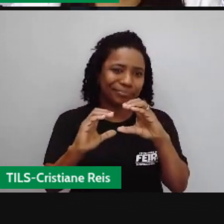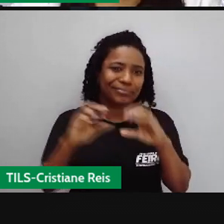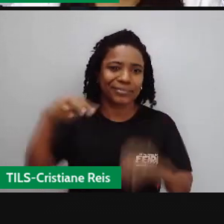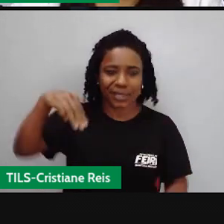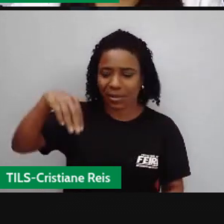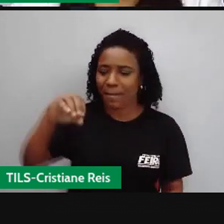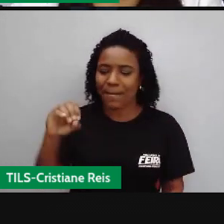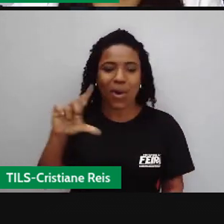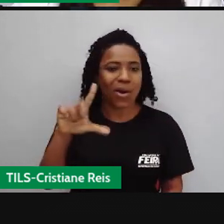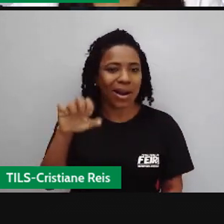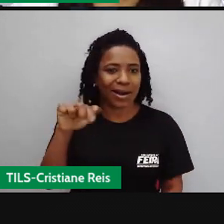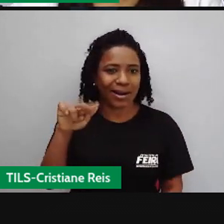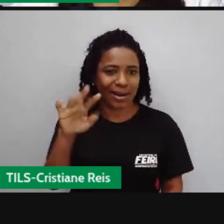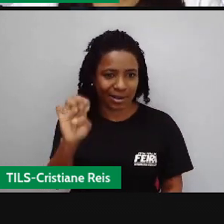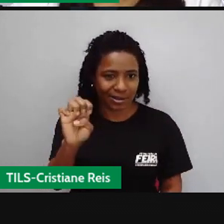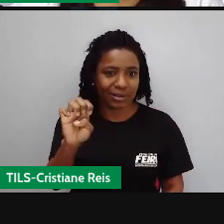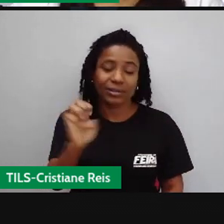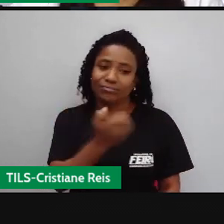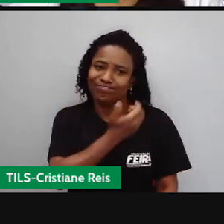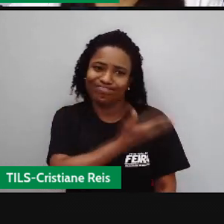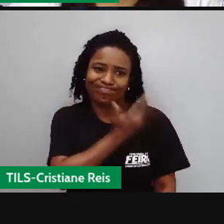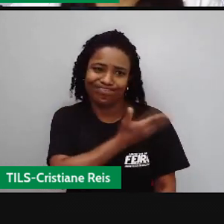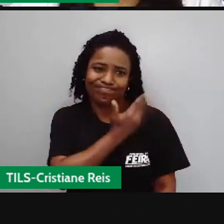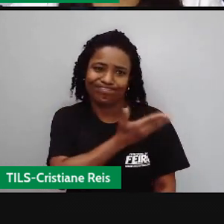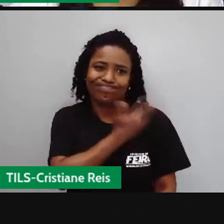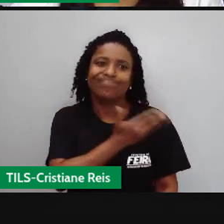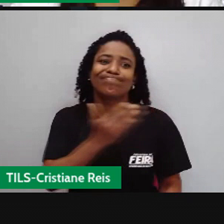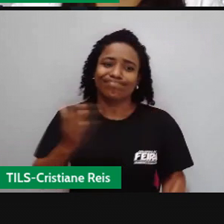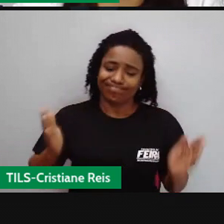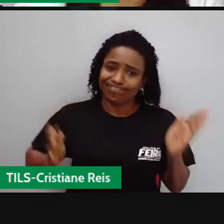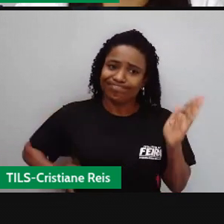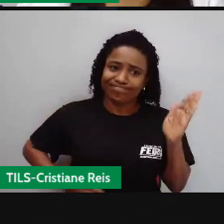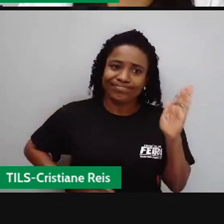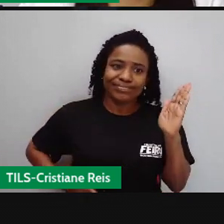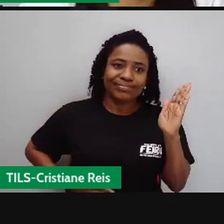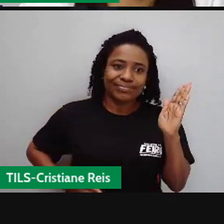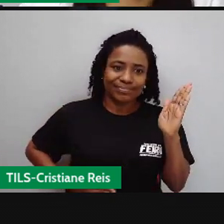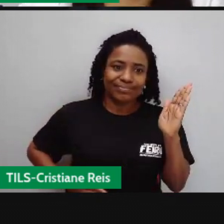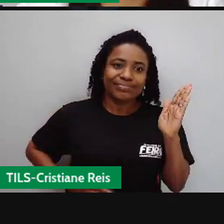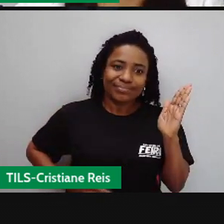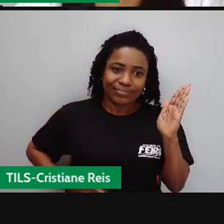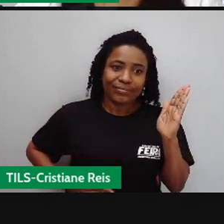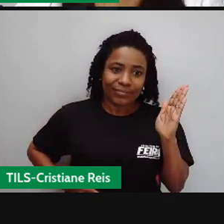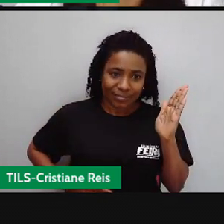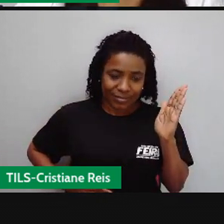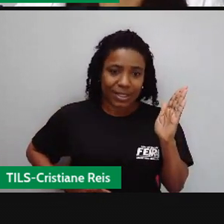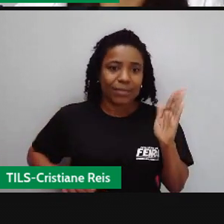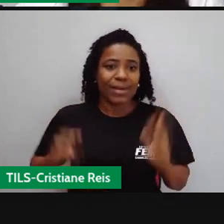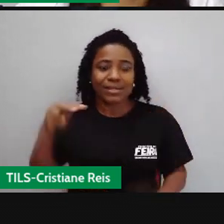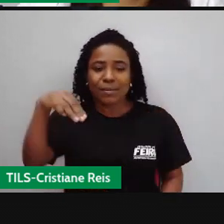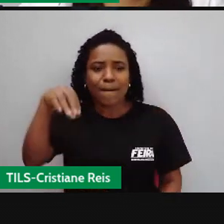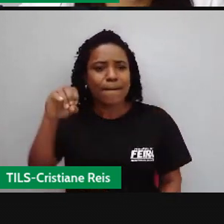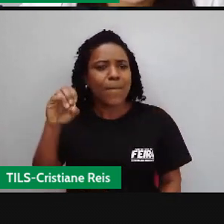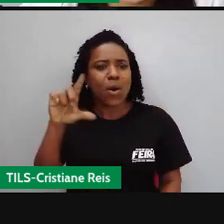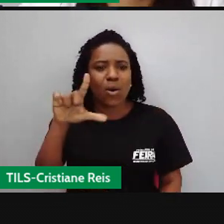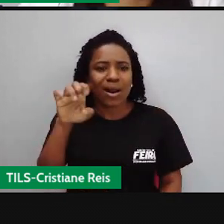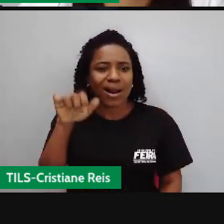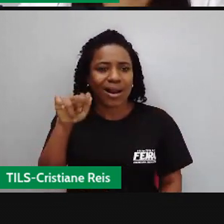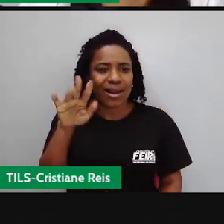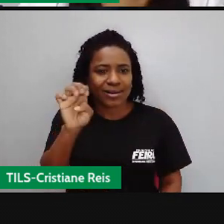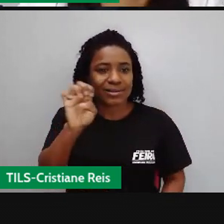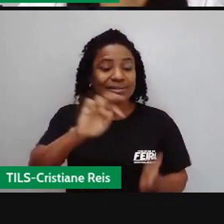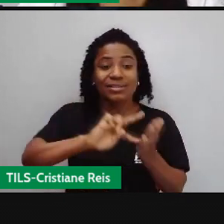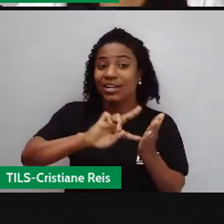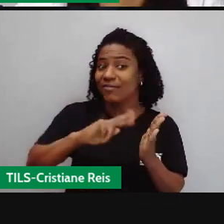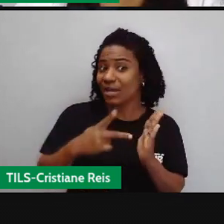sentido pejorativo. Mas se a gente for buscar o significado real da palavra, como ela aparece lá no